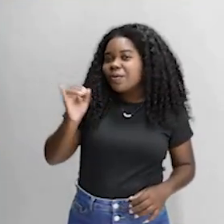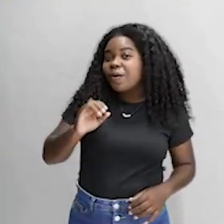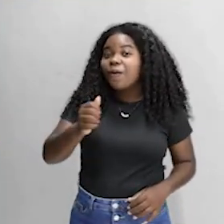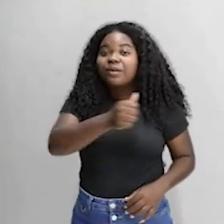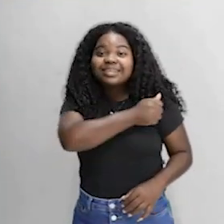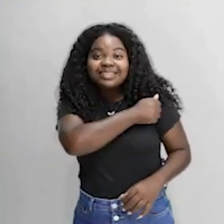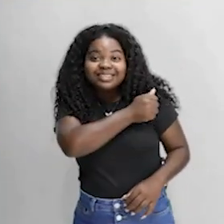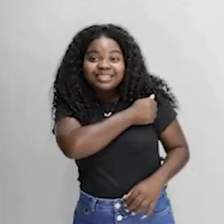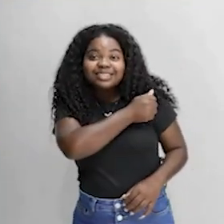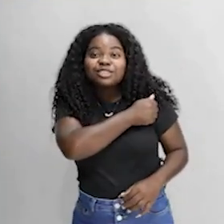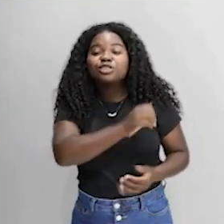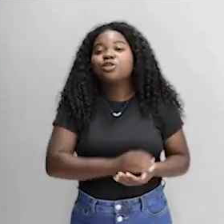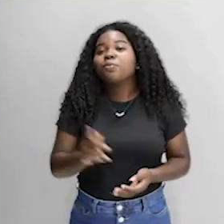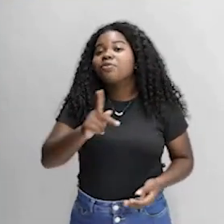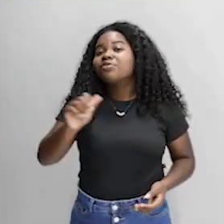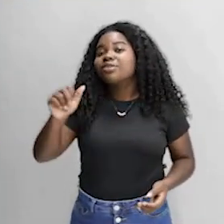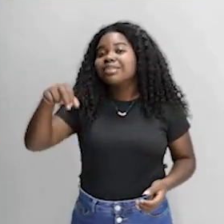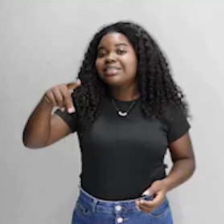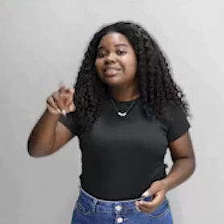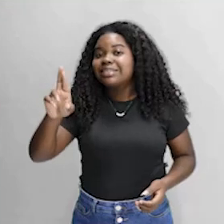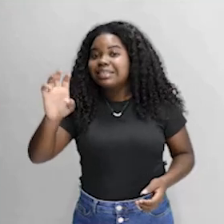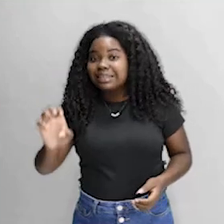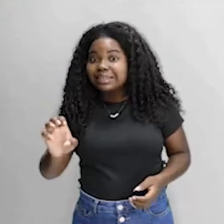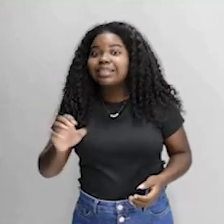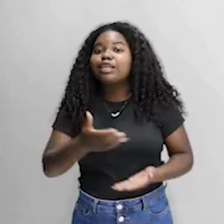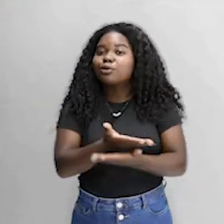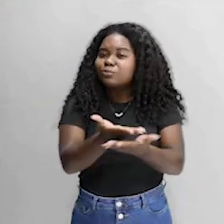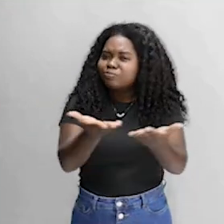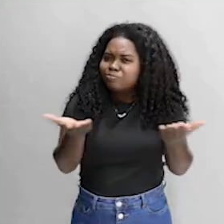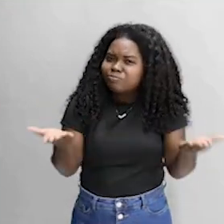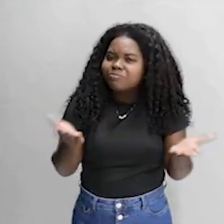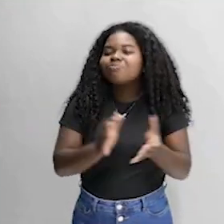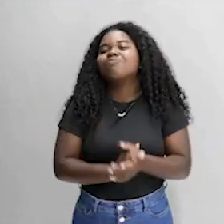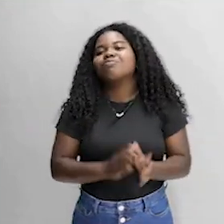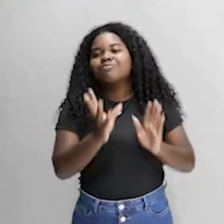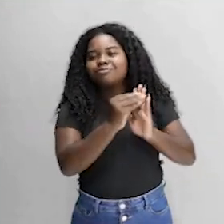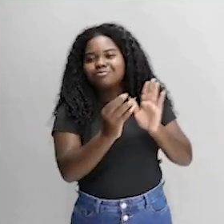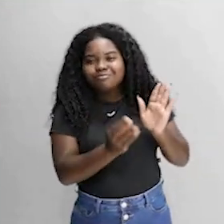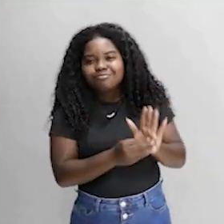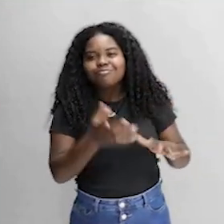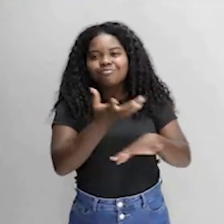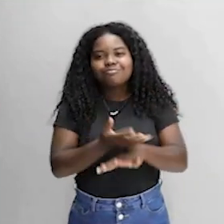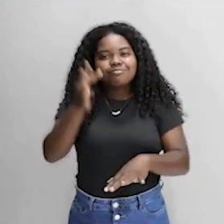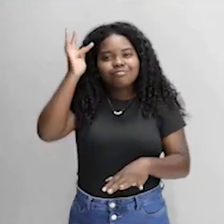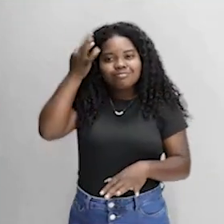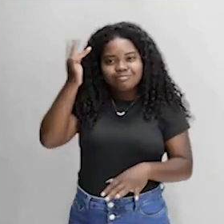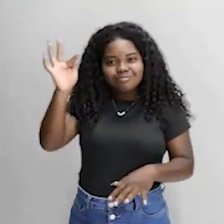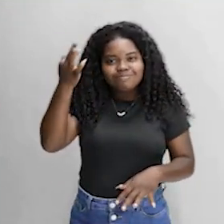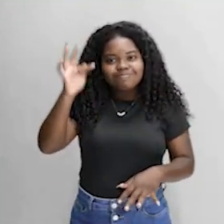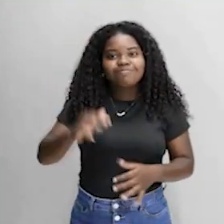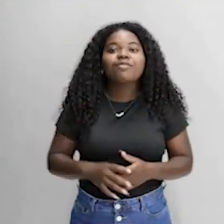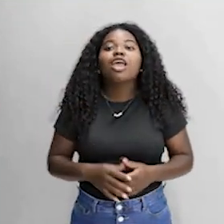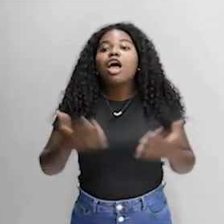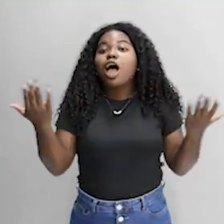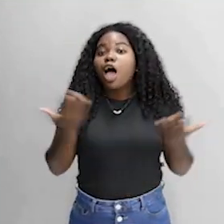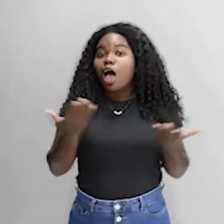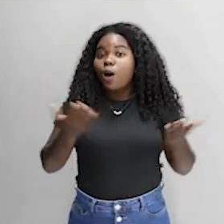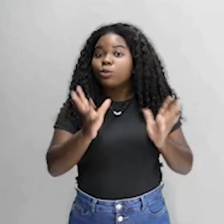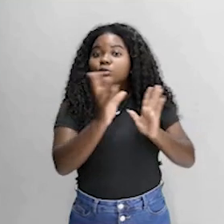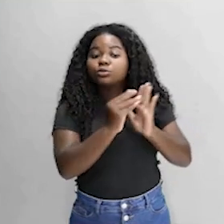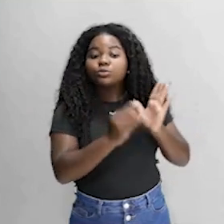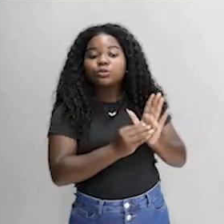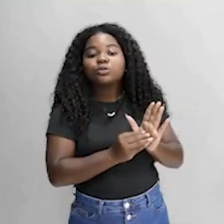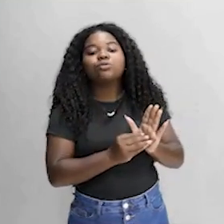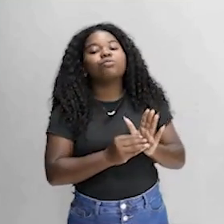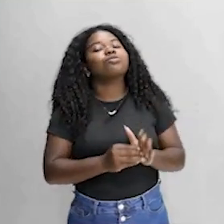queridos alunos, mais uma vez aqui, professor André Luiz, com vocês, trazendo conteúdo de filosofia. Agora nós temos um conteúdo aqui